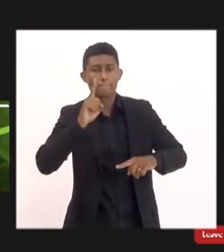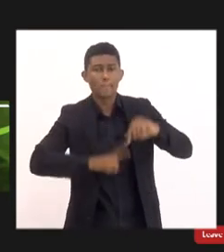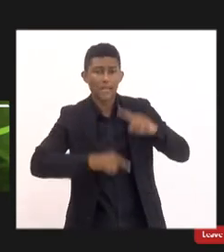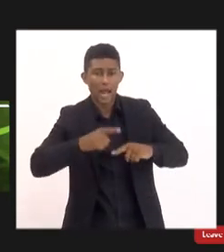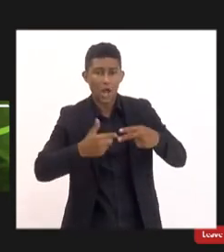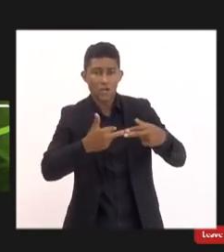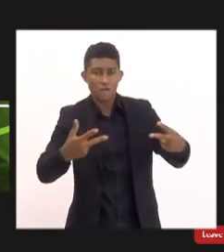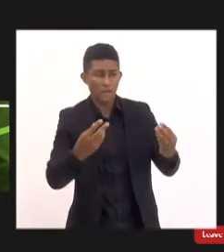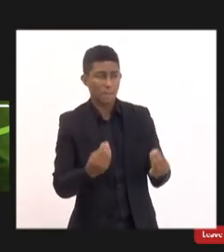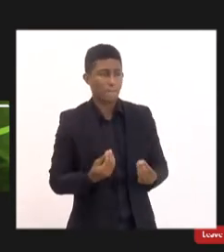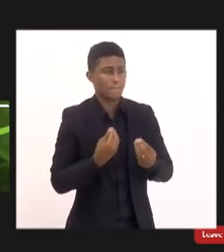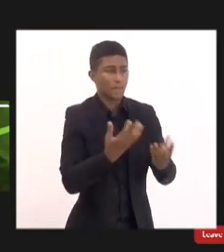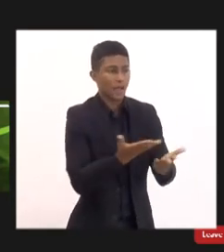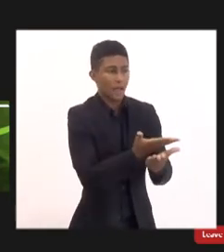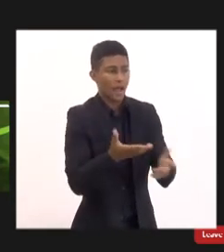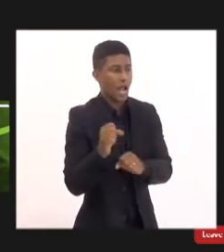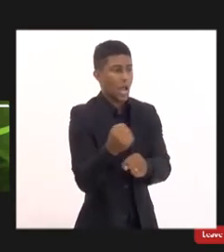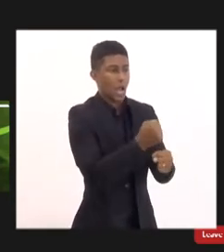devida higienização.